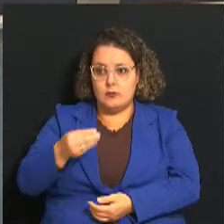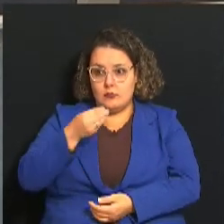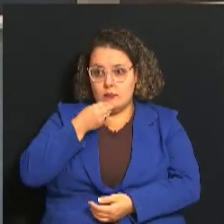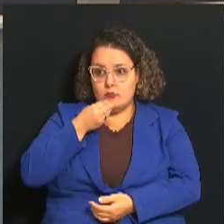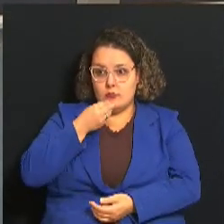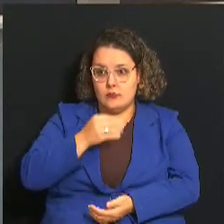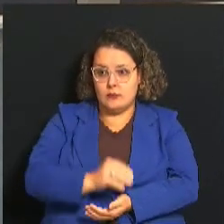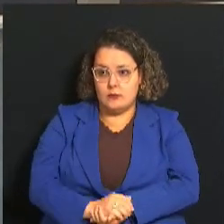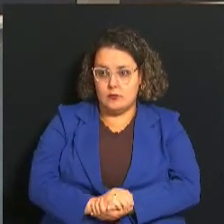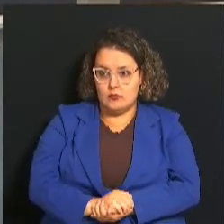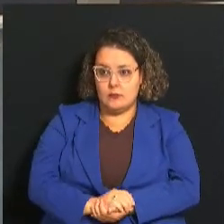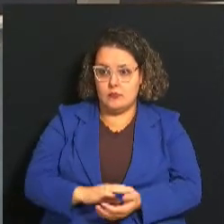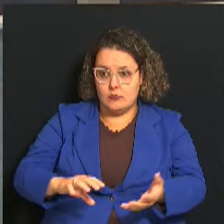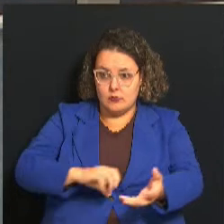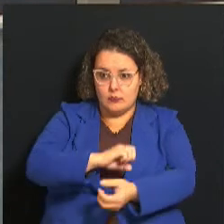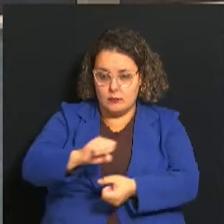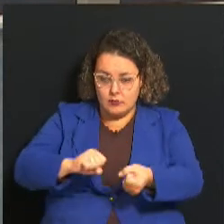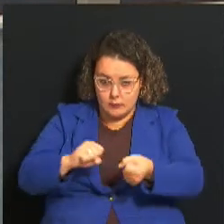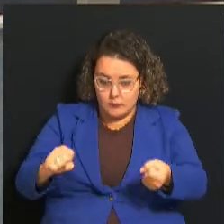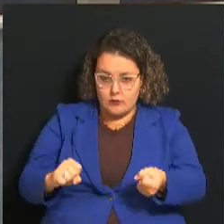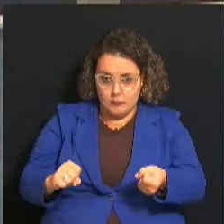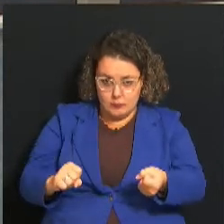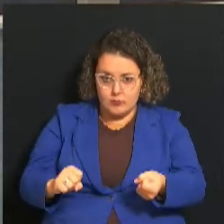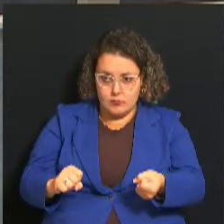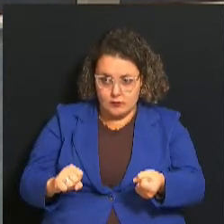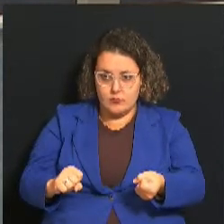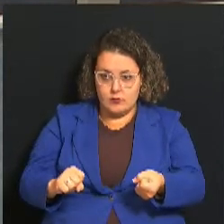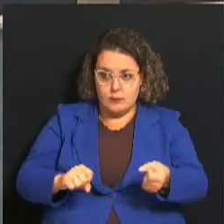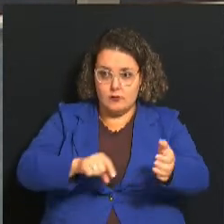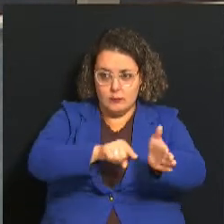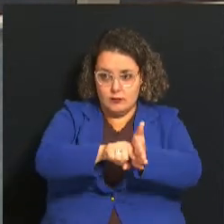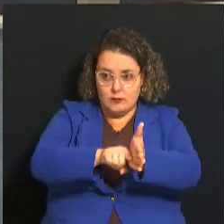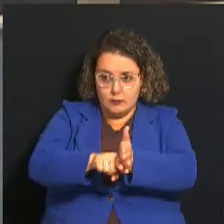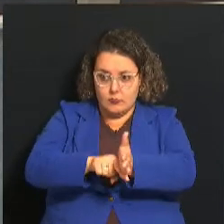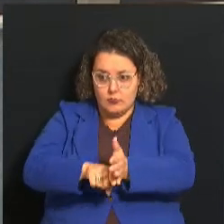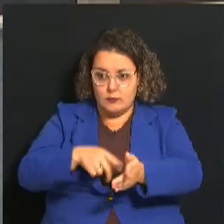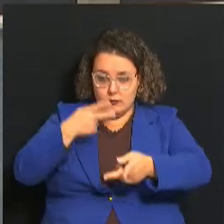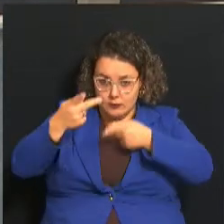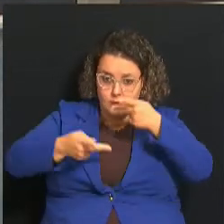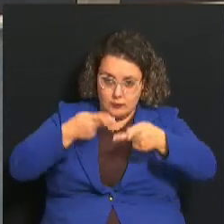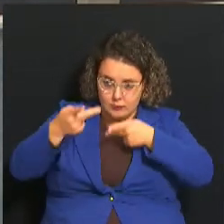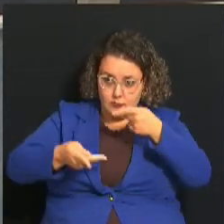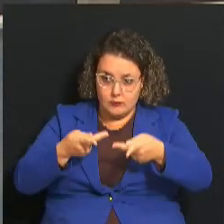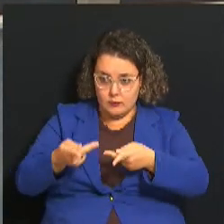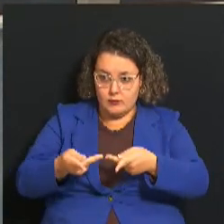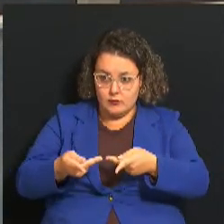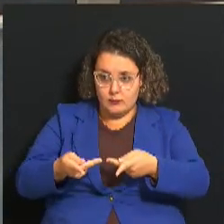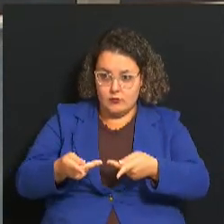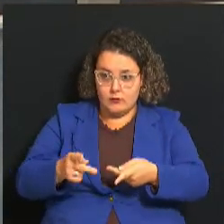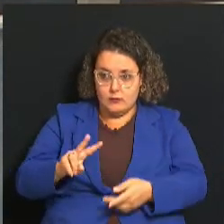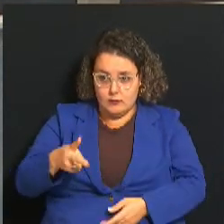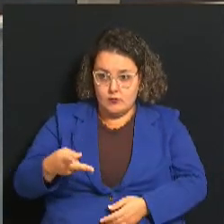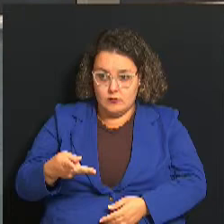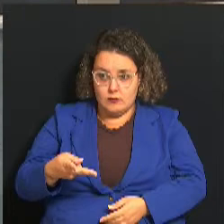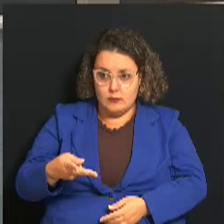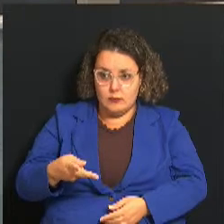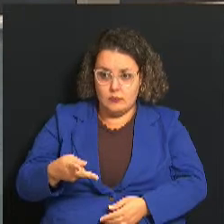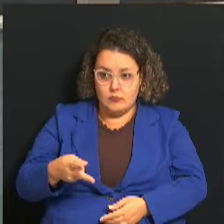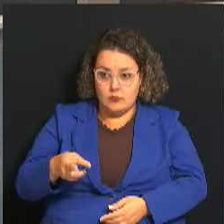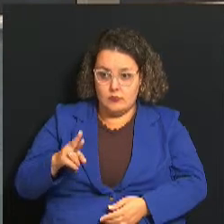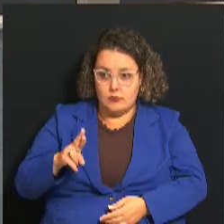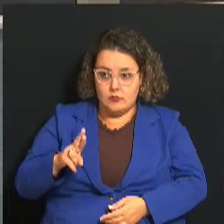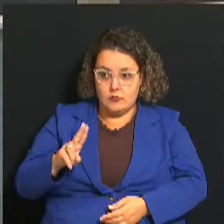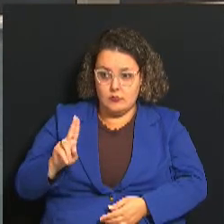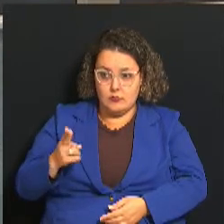da sustentabilidade, é um assunto que nós estamos pesquisando, eu tenho falado bastante vezes disso, é o tal do RIDS.